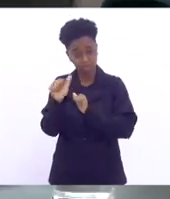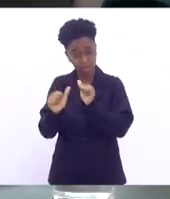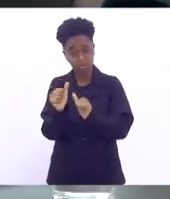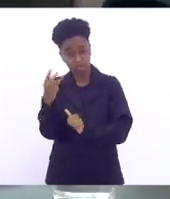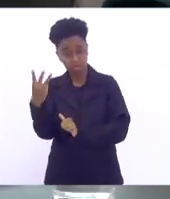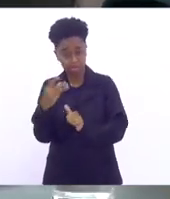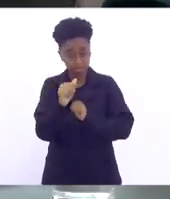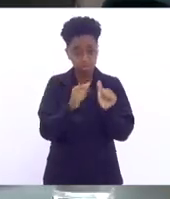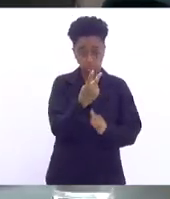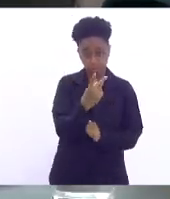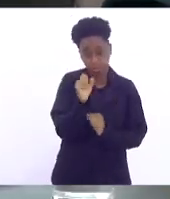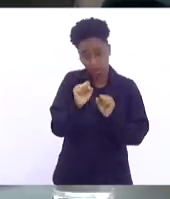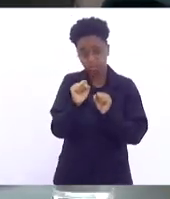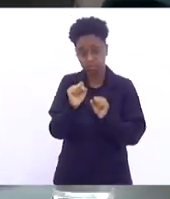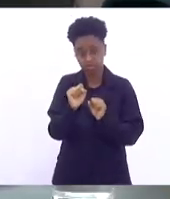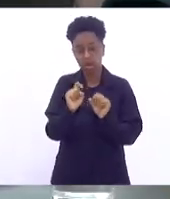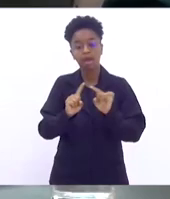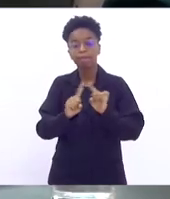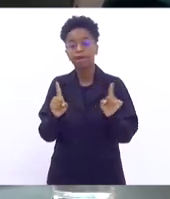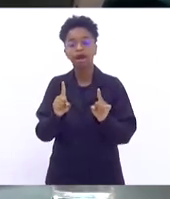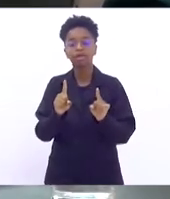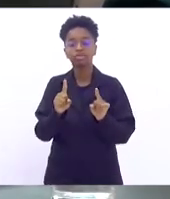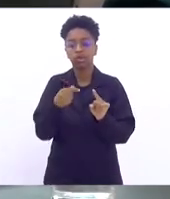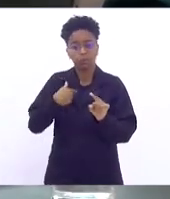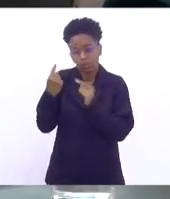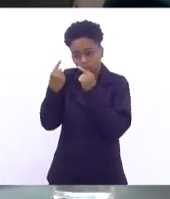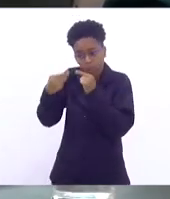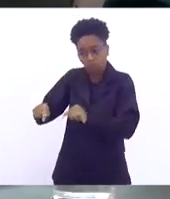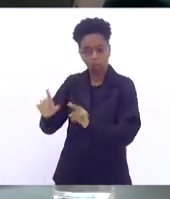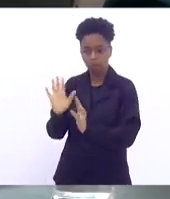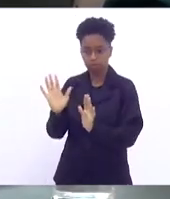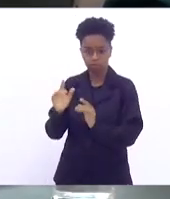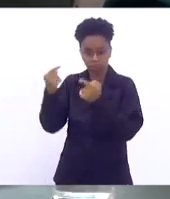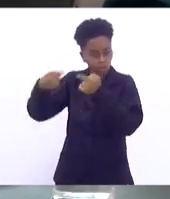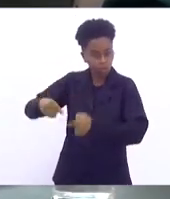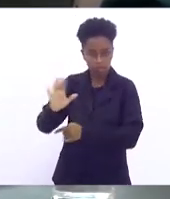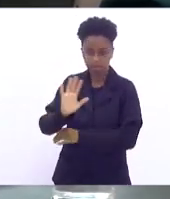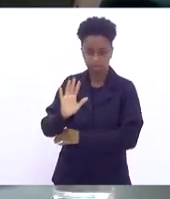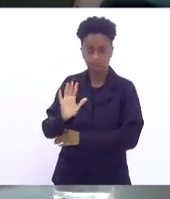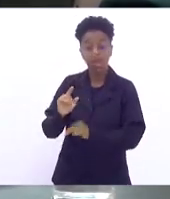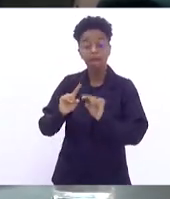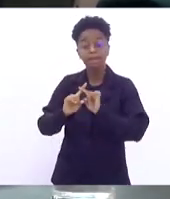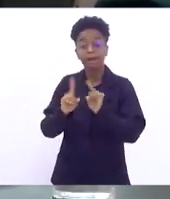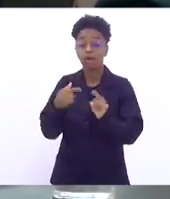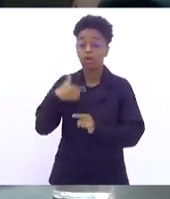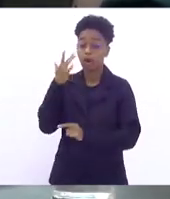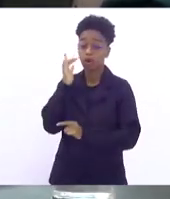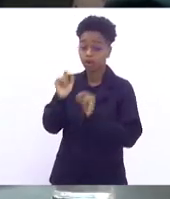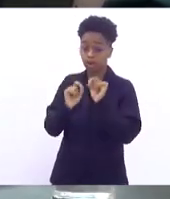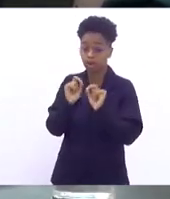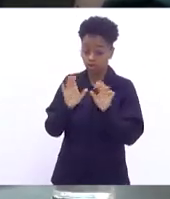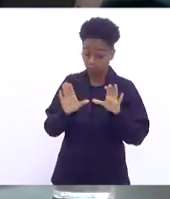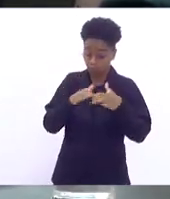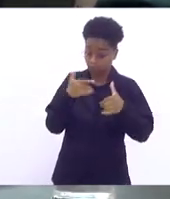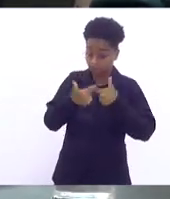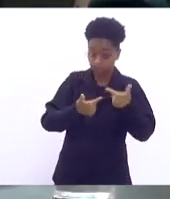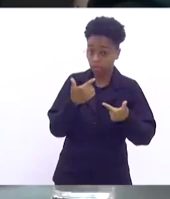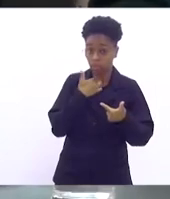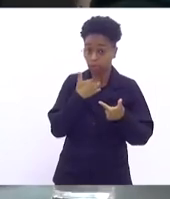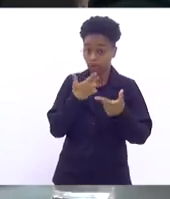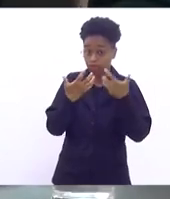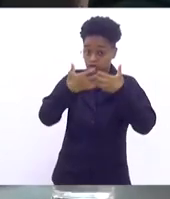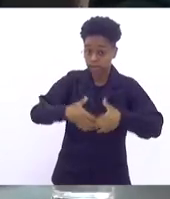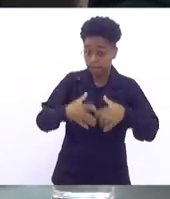para dois não não há objeção eu acho que uma frente não pode funcionar com menos de